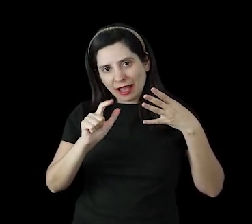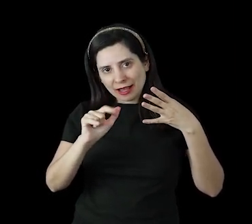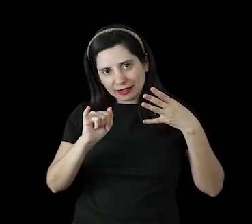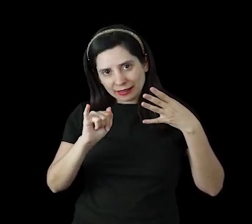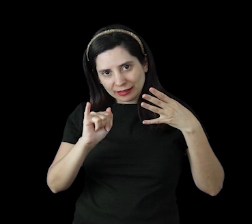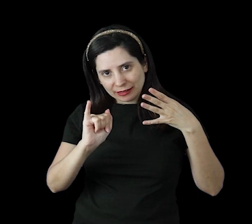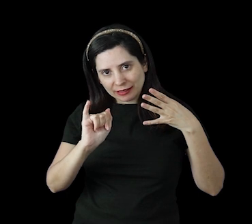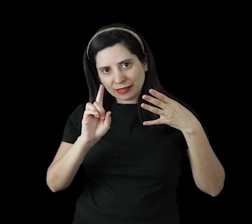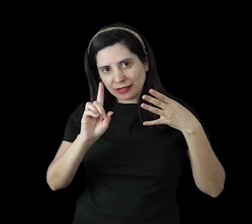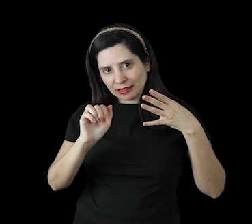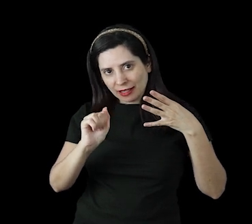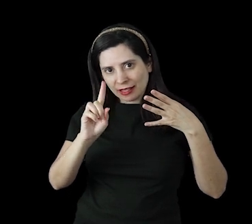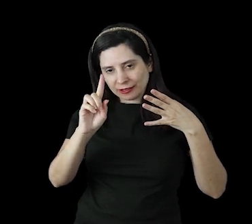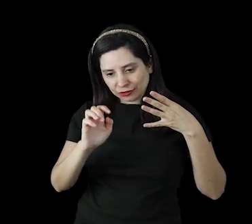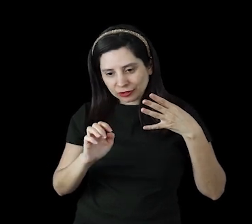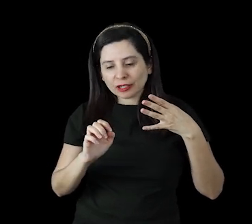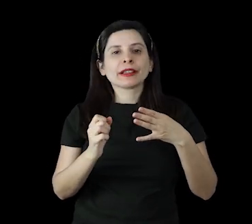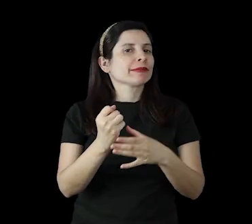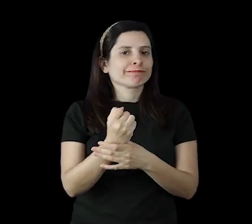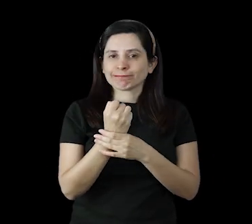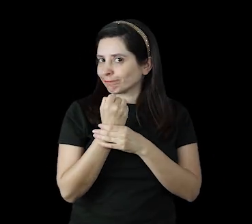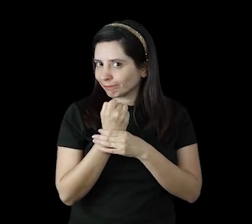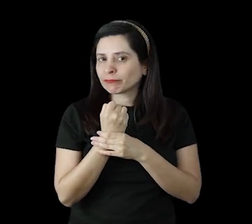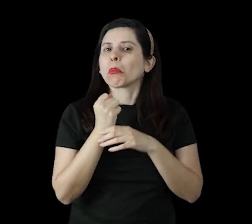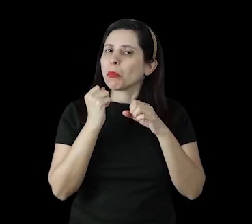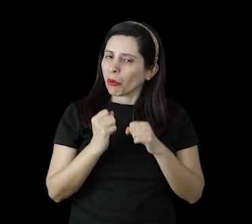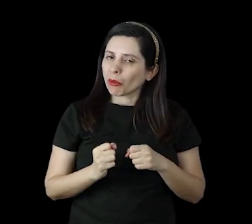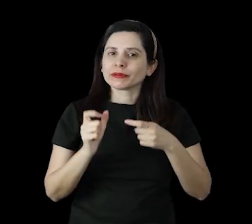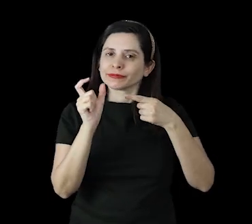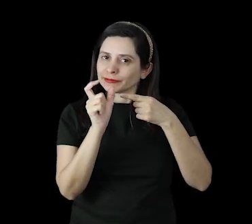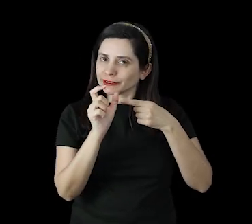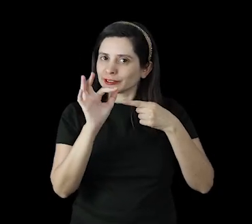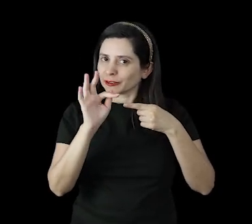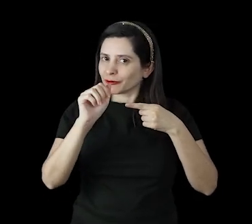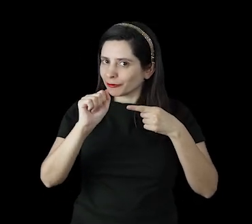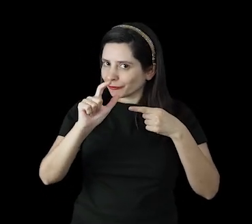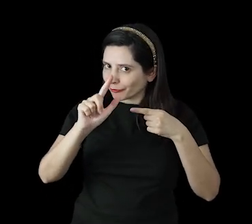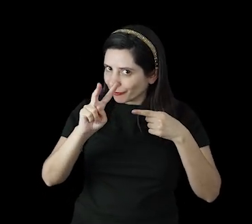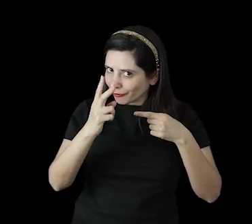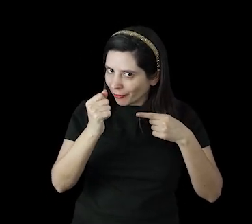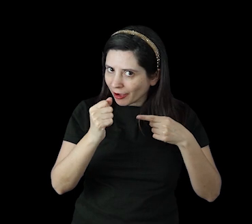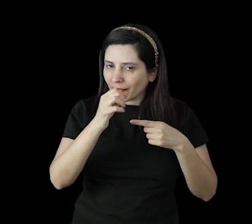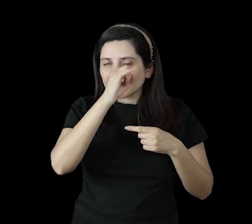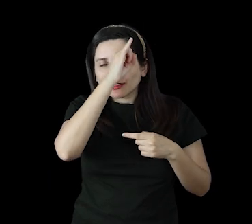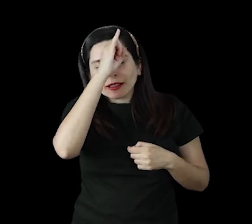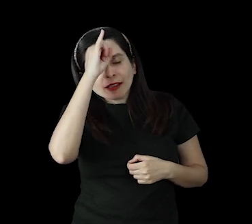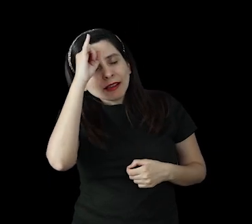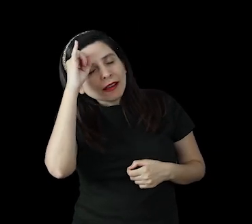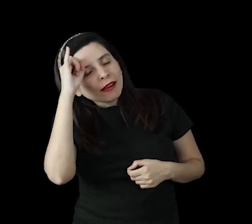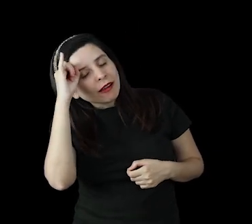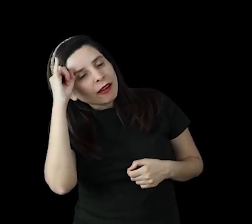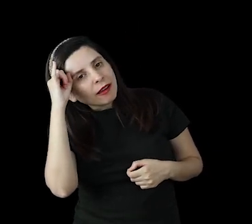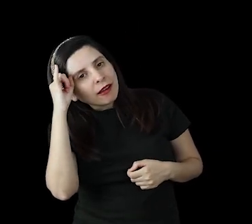um defeito, né? Porque insegurança pode ser uma falha, essa ingenuidade também, né? Como eu falei, uma pessoa